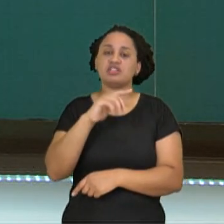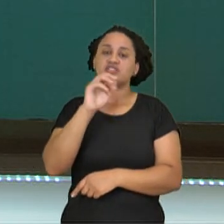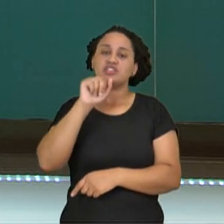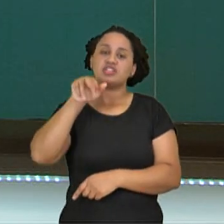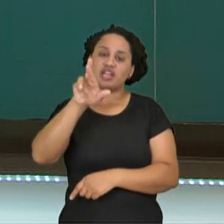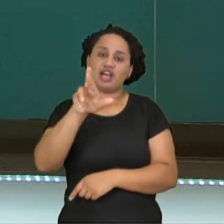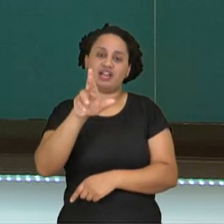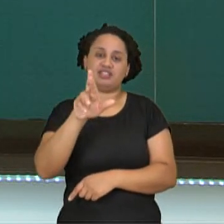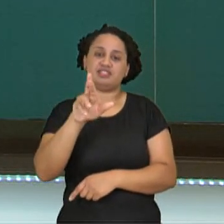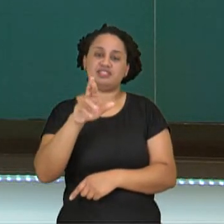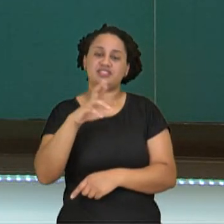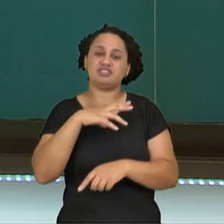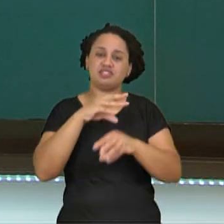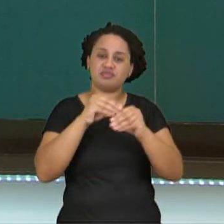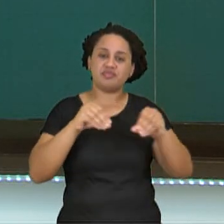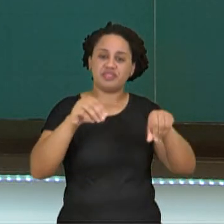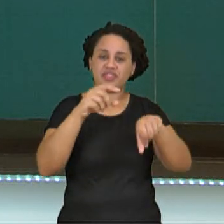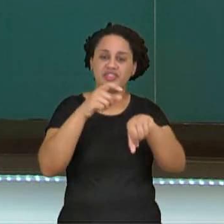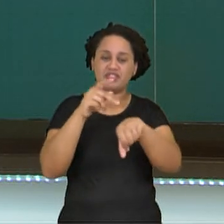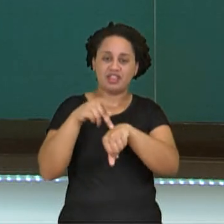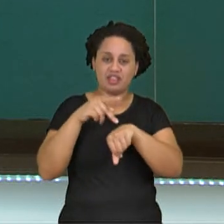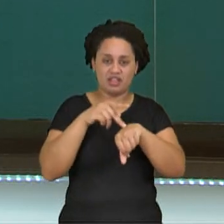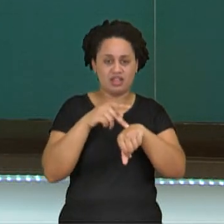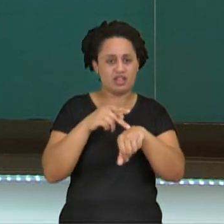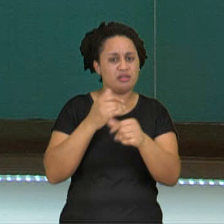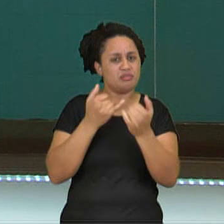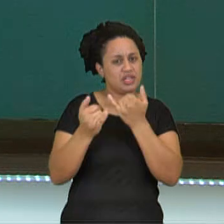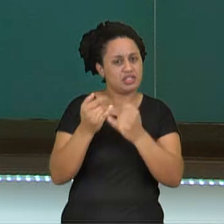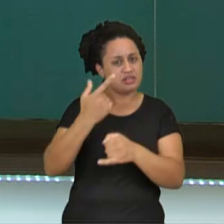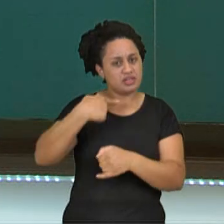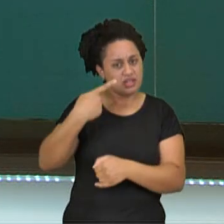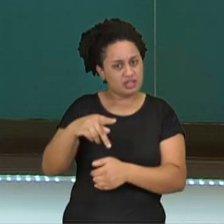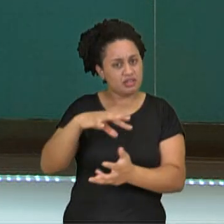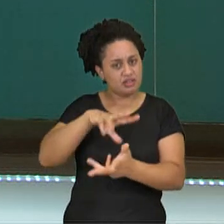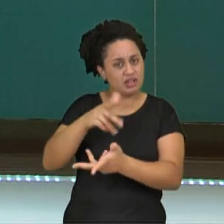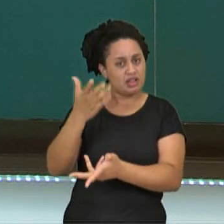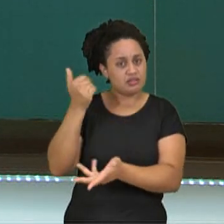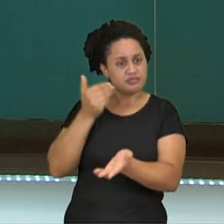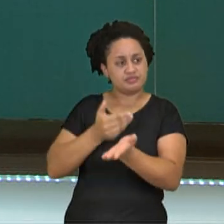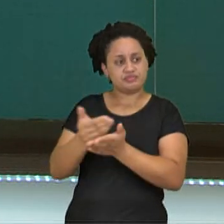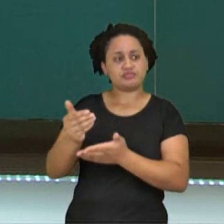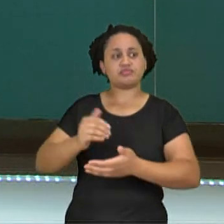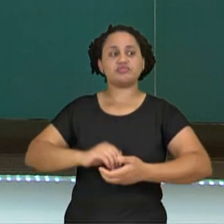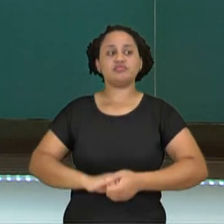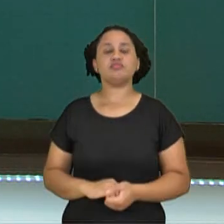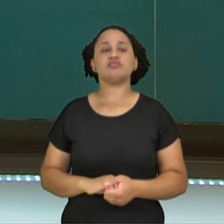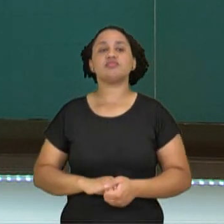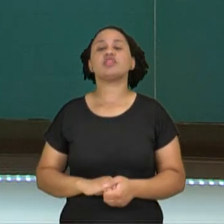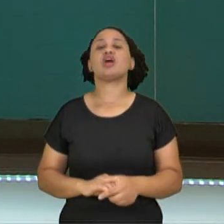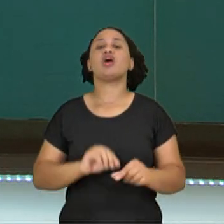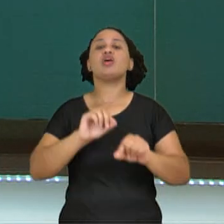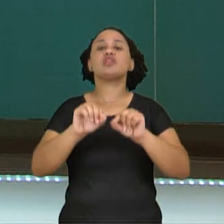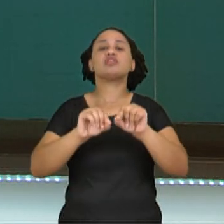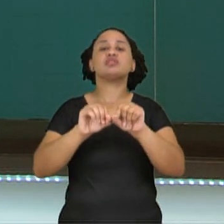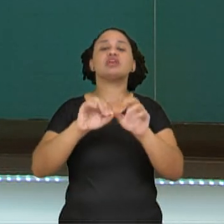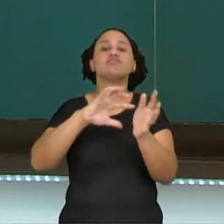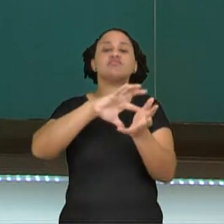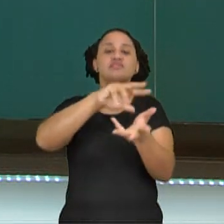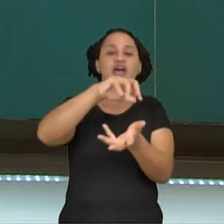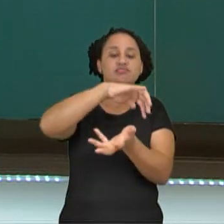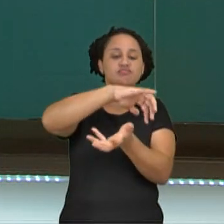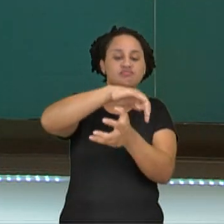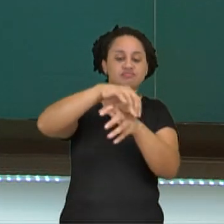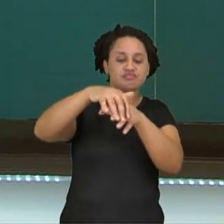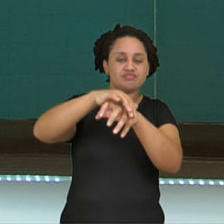solo, muito parecido com o nosso planeta lá no início. A superfície da Terra se modifica